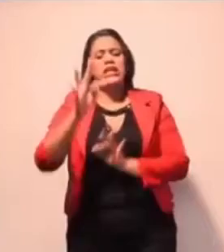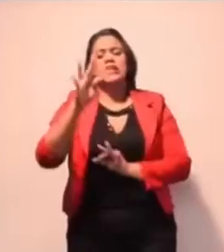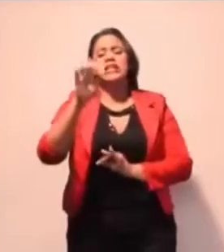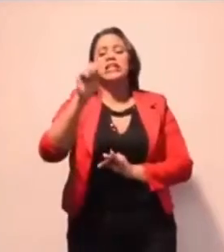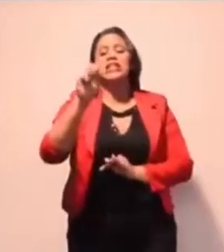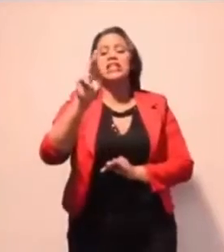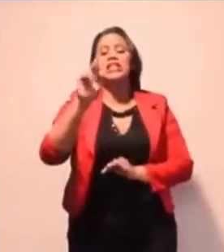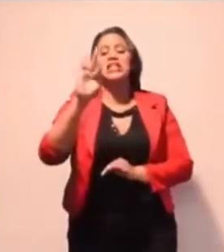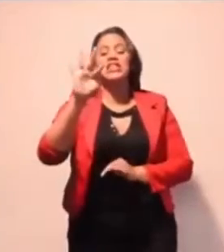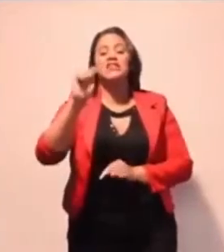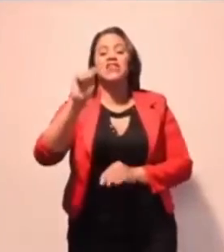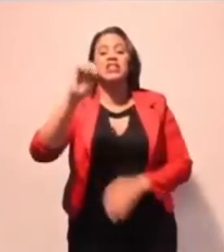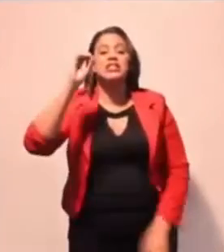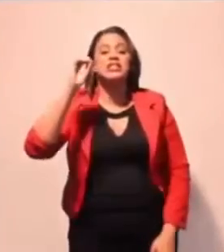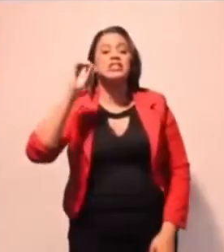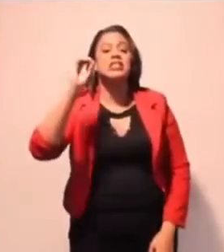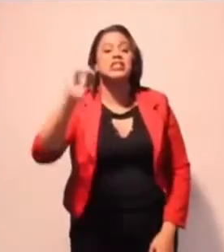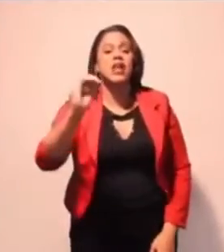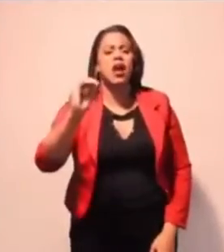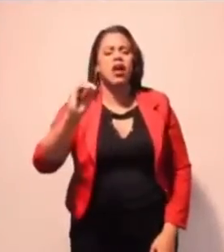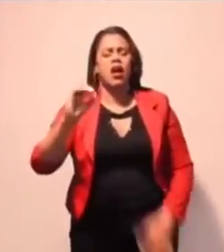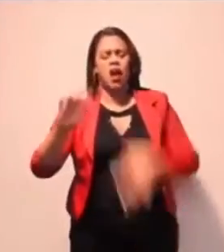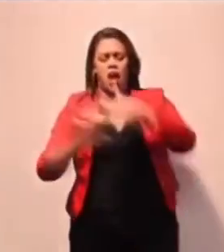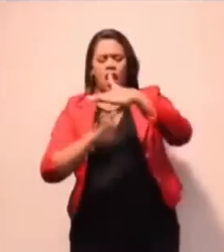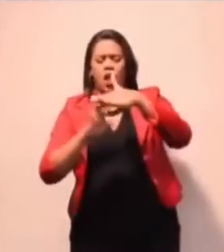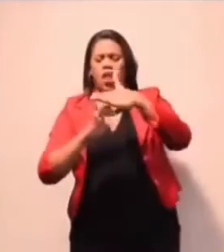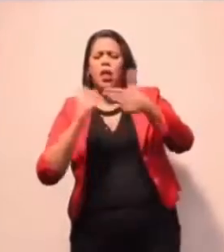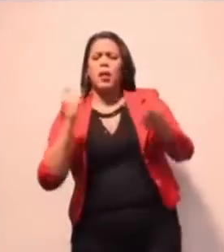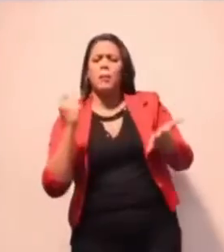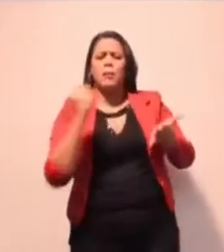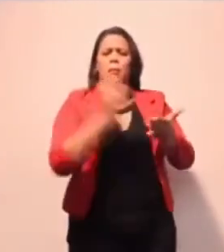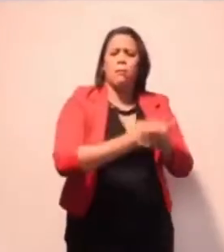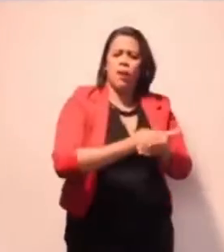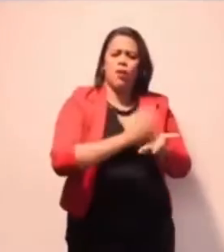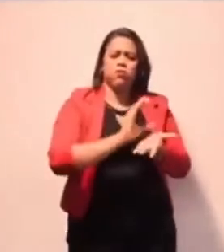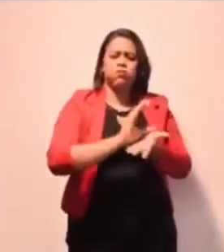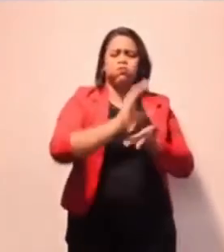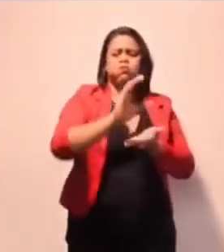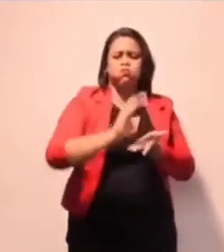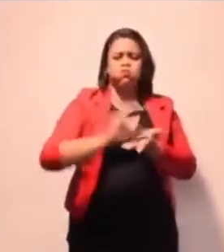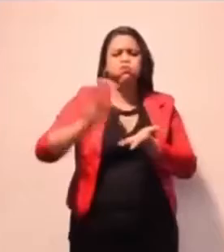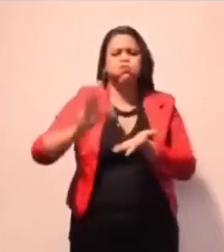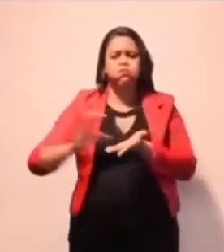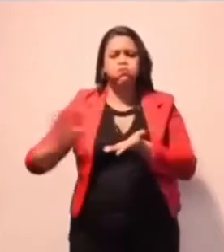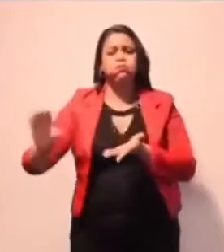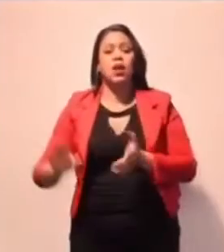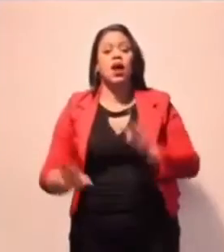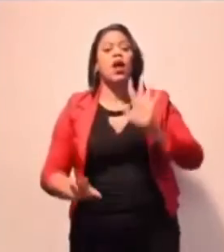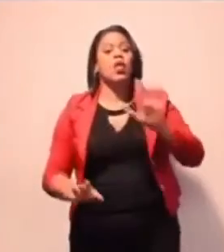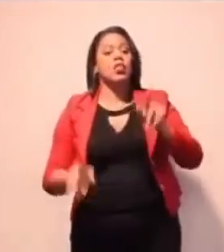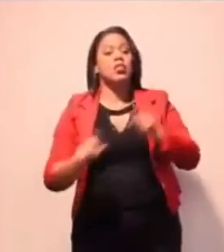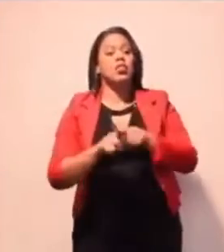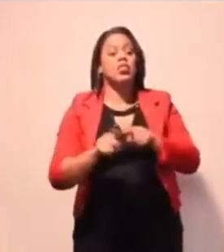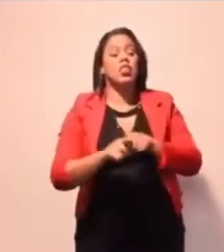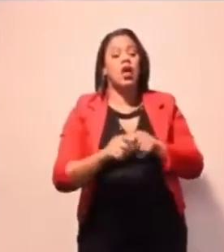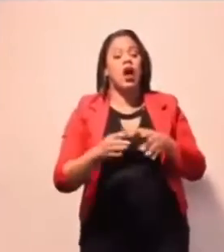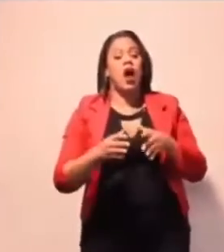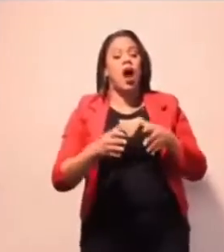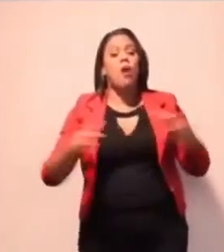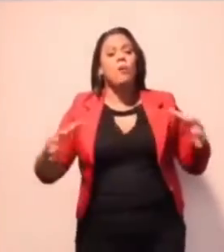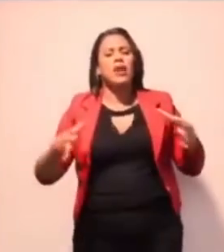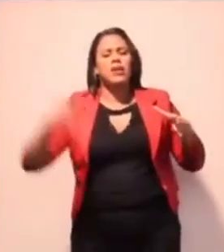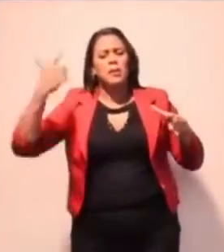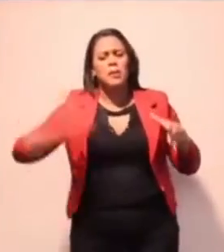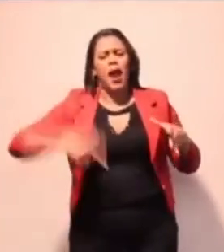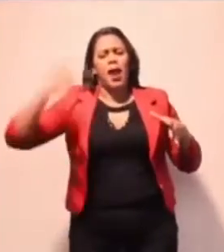zero, para que os empresários paguem, continuem pagando o transporte público. Além disso, é fundamental a ampliação da